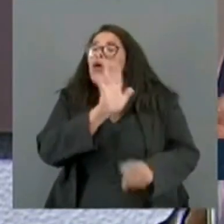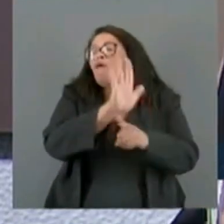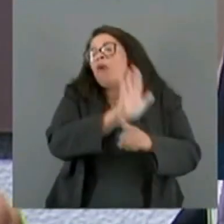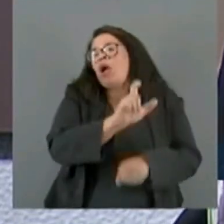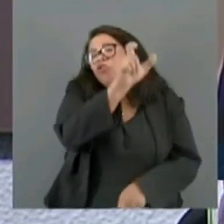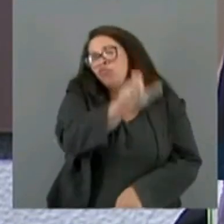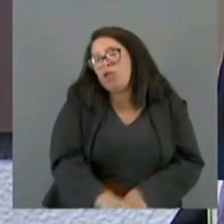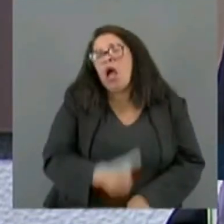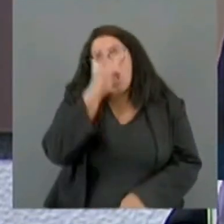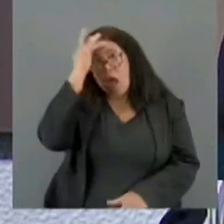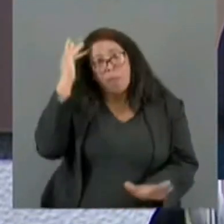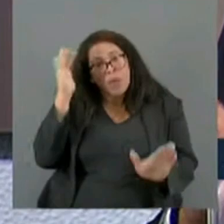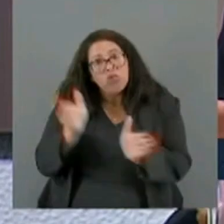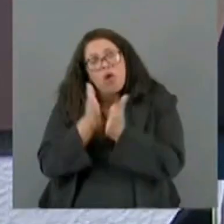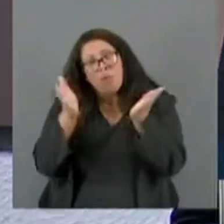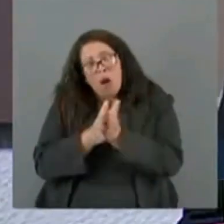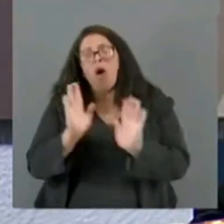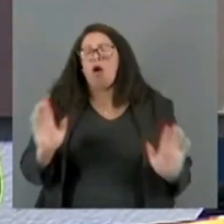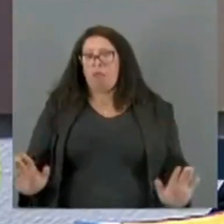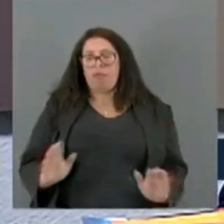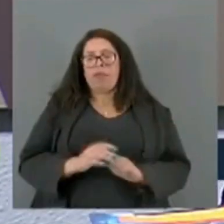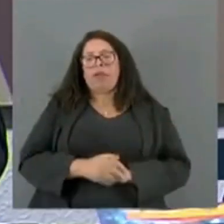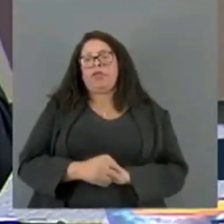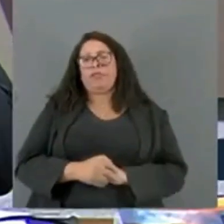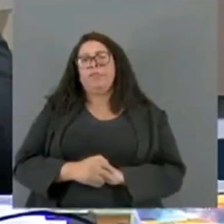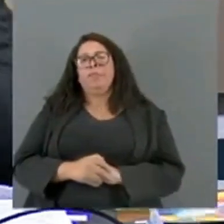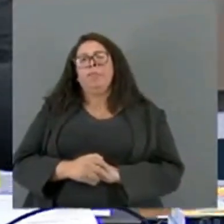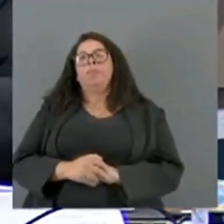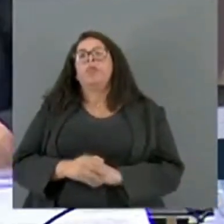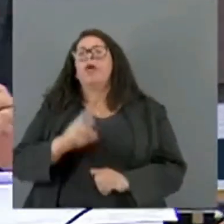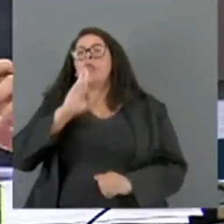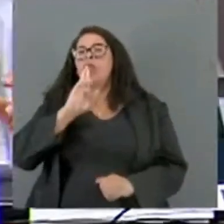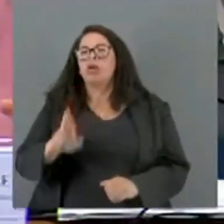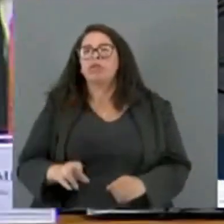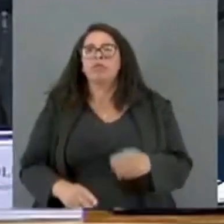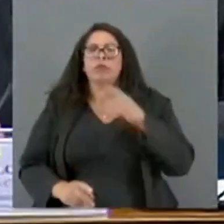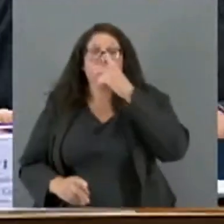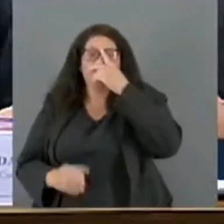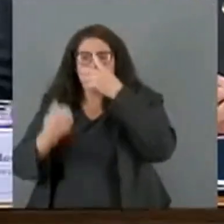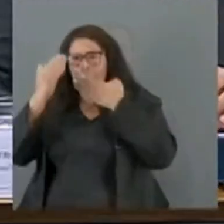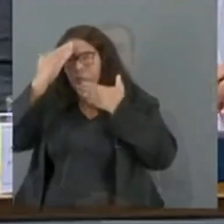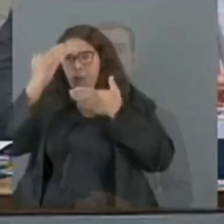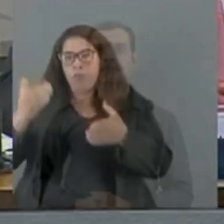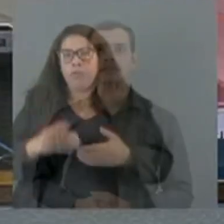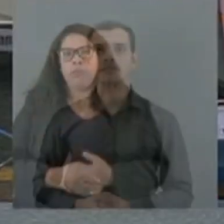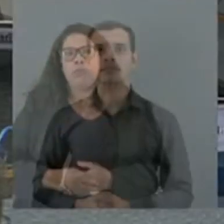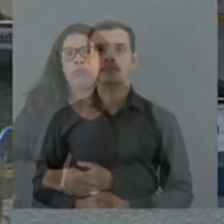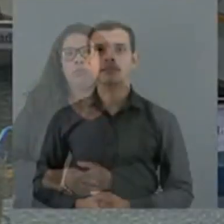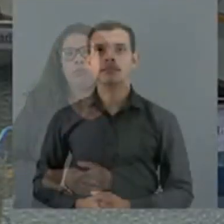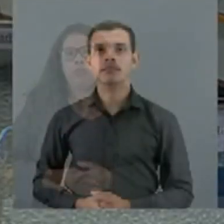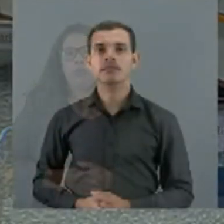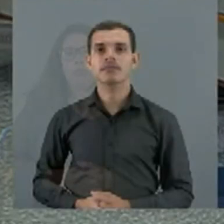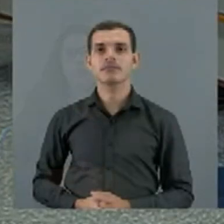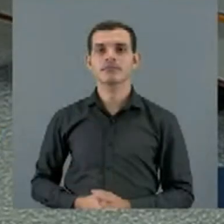Era o que eu tinha a responder, excelentíssimo senhor senador Sérgio Moro. Obrigado. Doutora